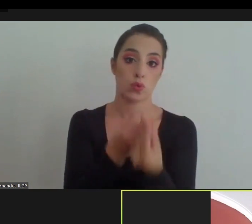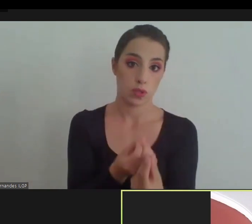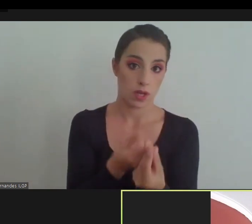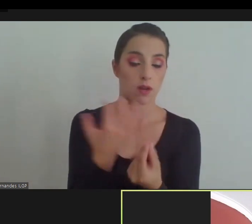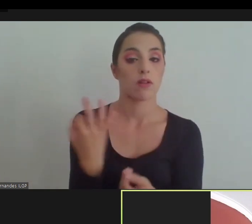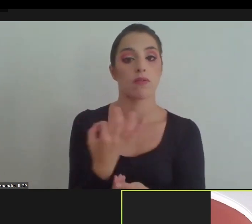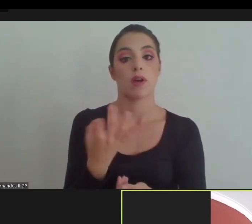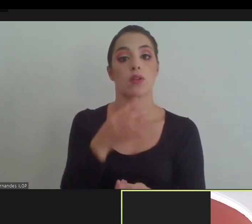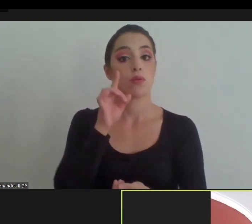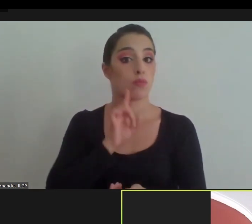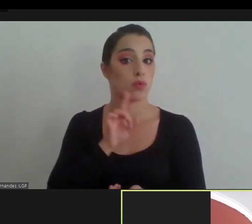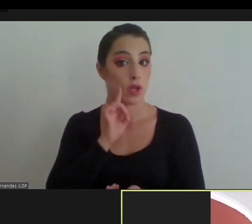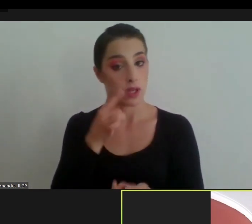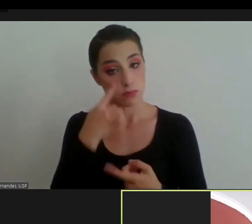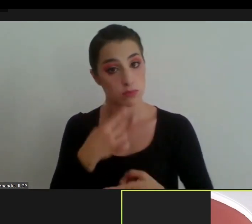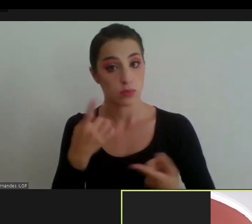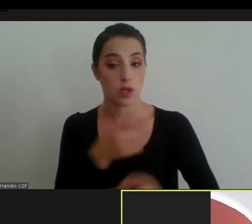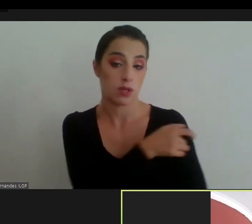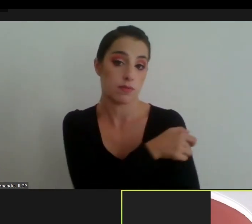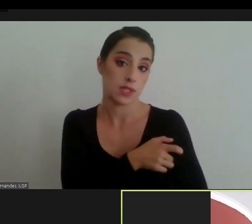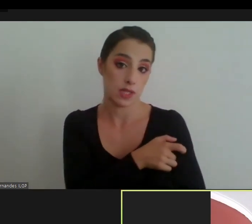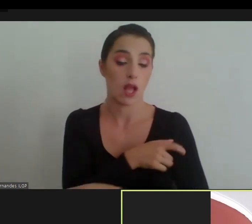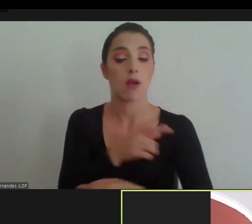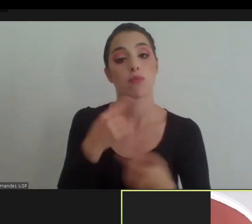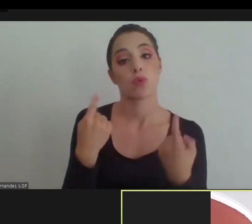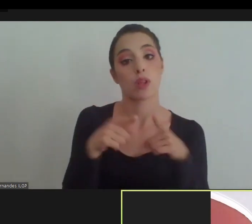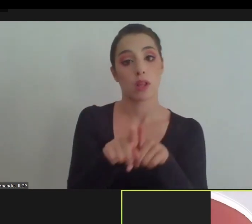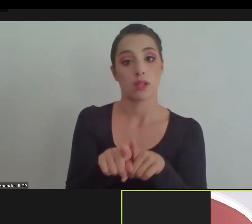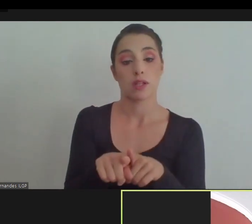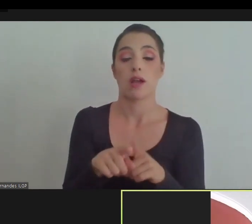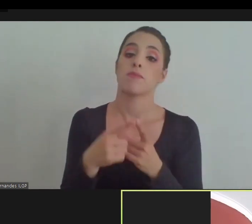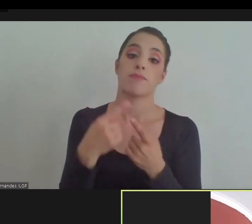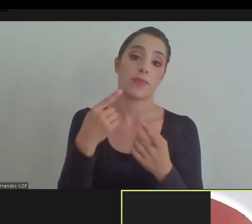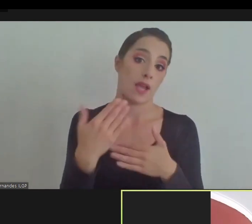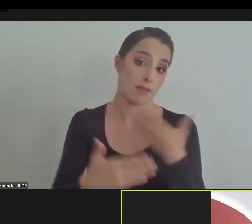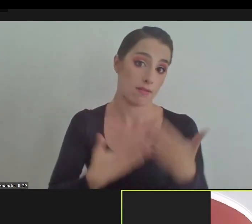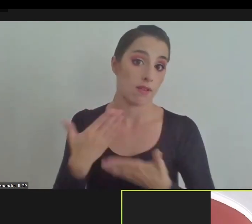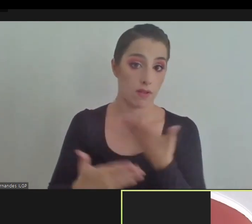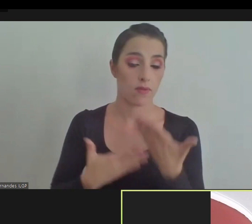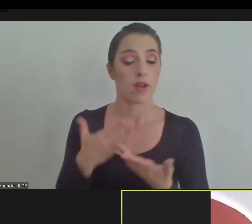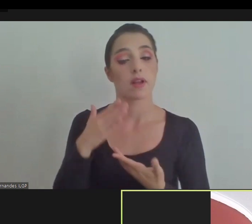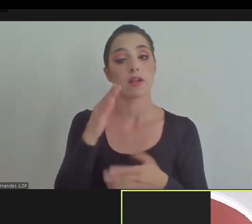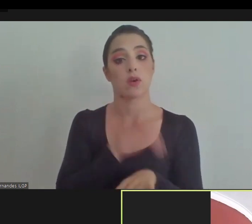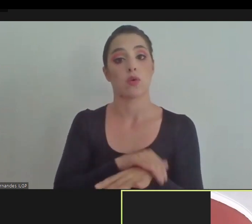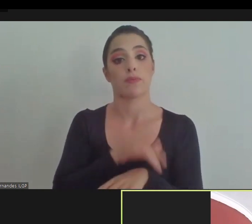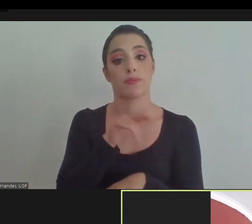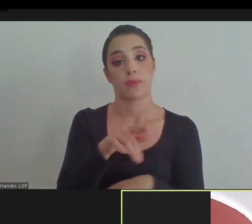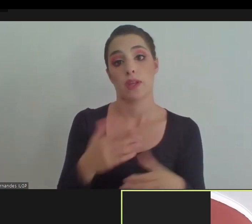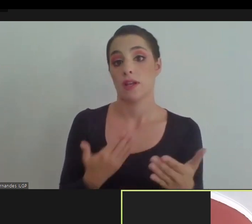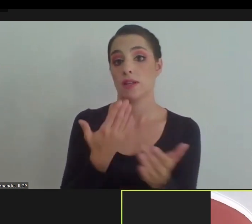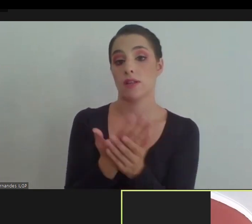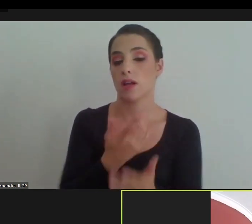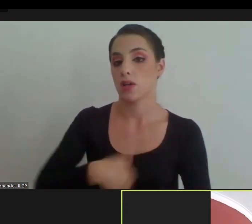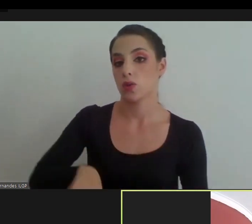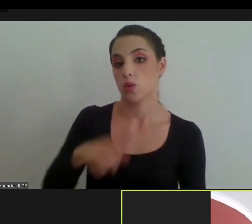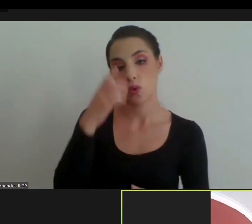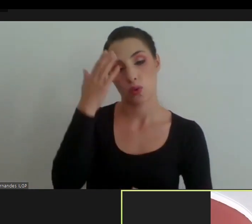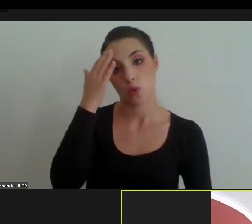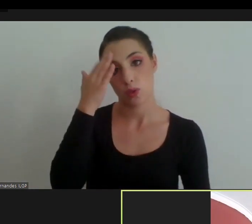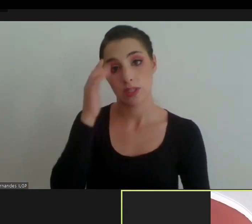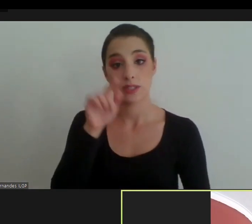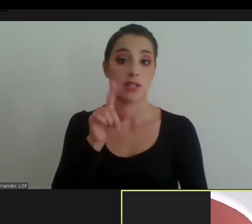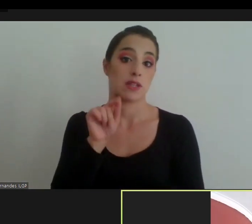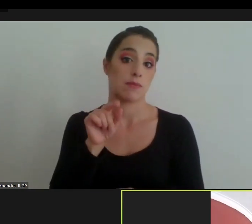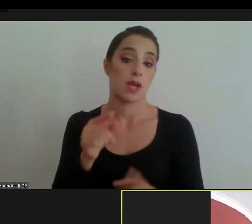das mulheres que exercem política ativa. Foi possível, de facto, termos essa conquista de